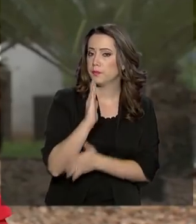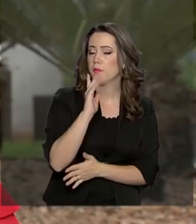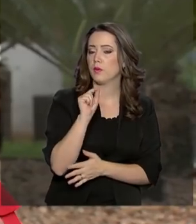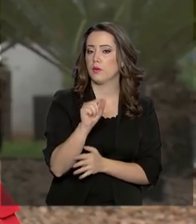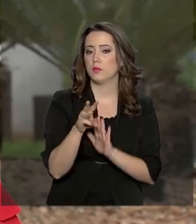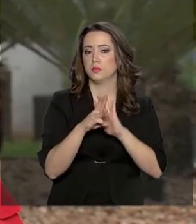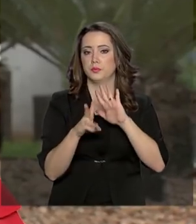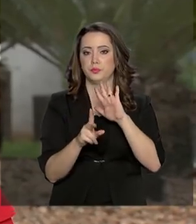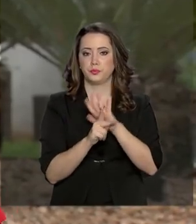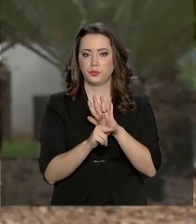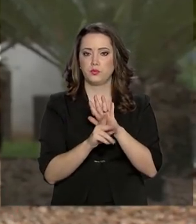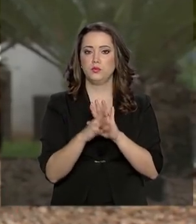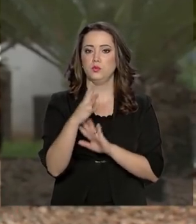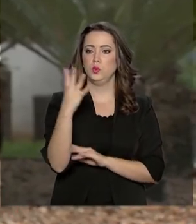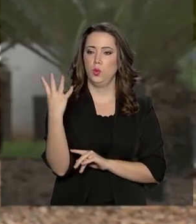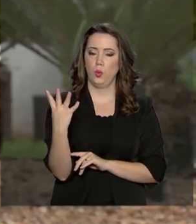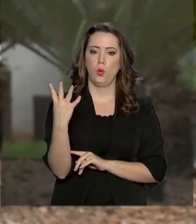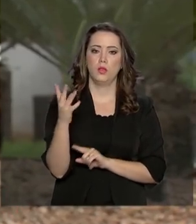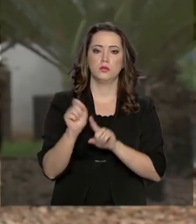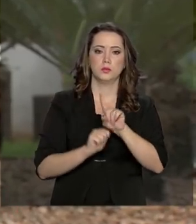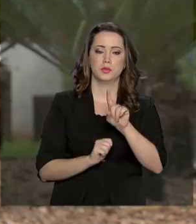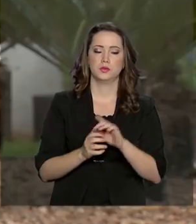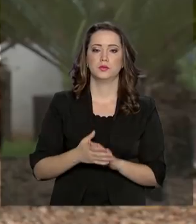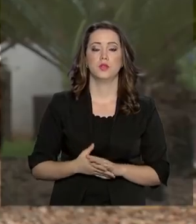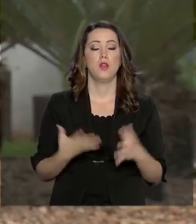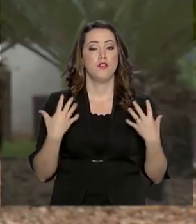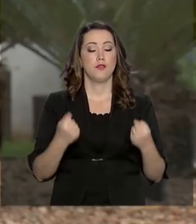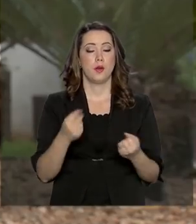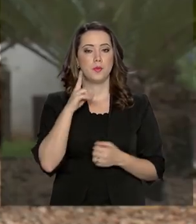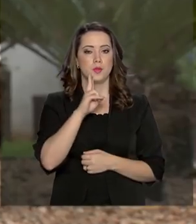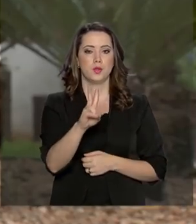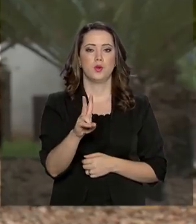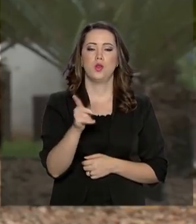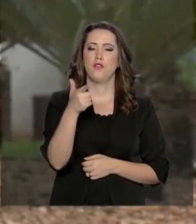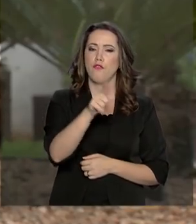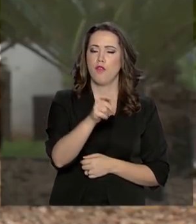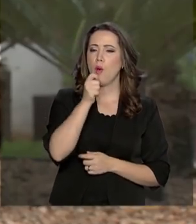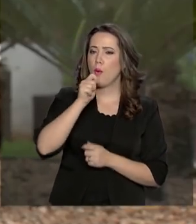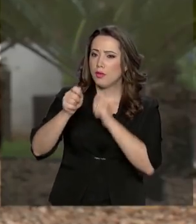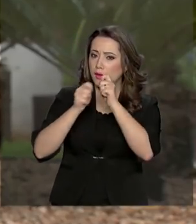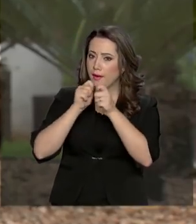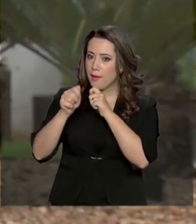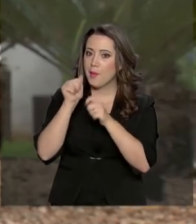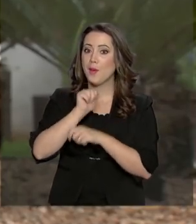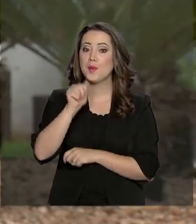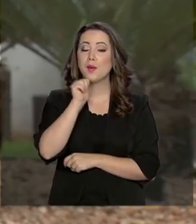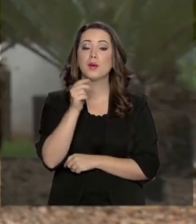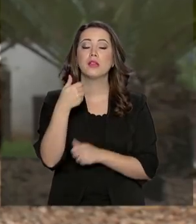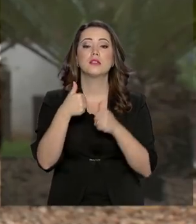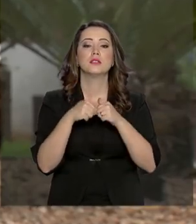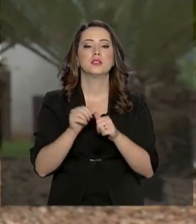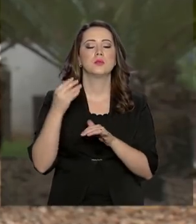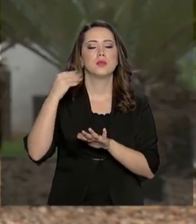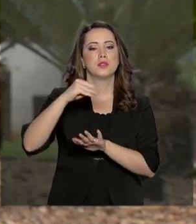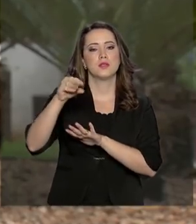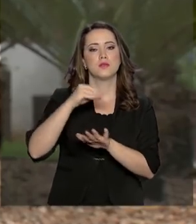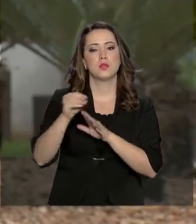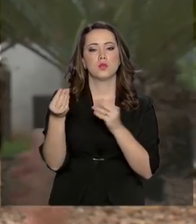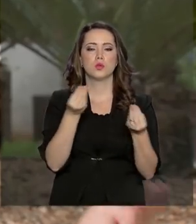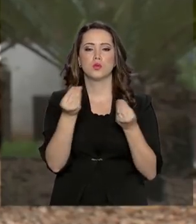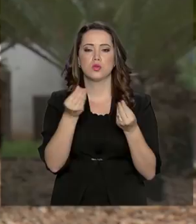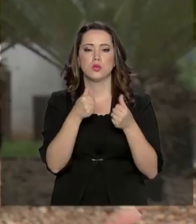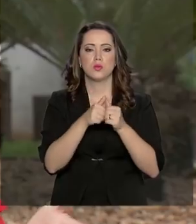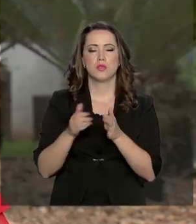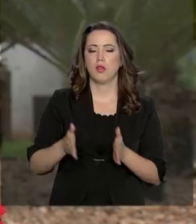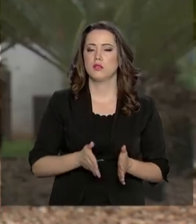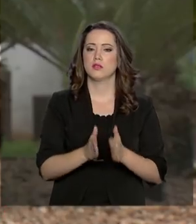essa medida, essa regra, em 4 meses. Agora nós vamos falar ao vivo com a repórter Luciana Colares de Holanda, que tem mais informações sobre a situação